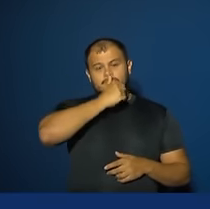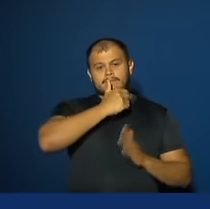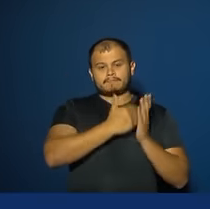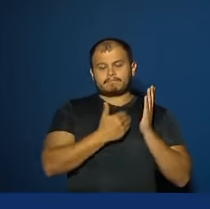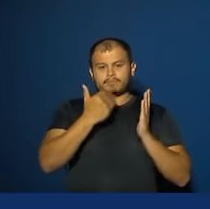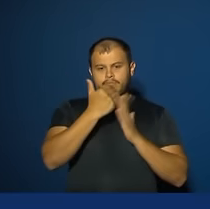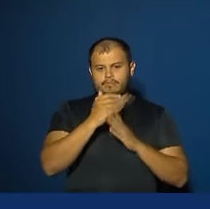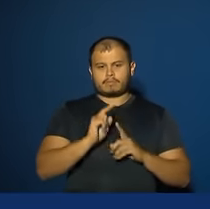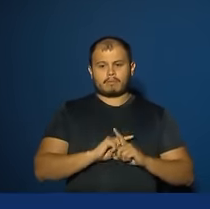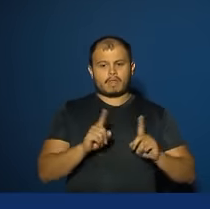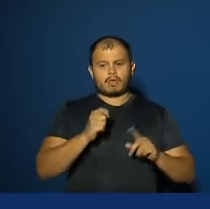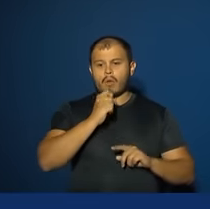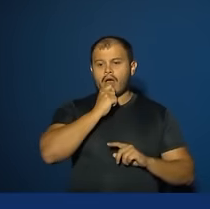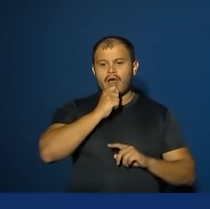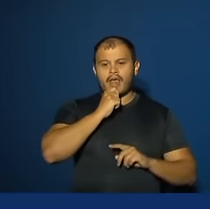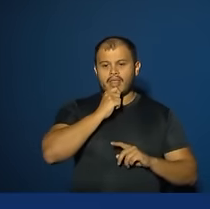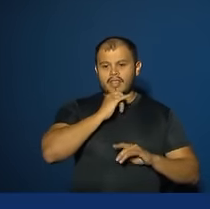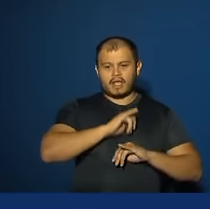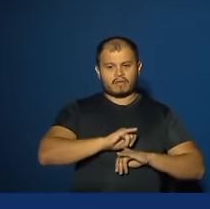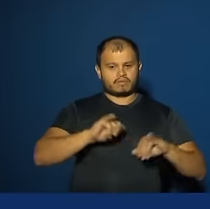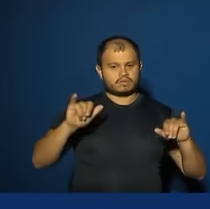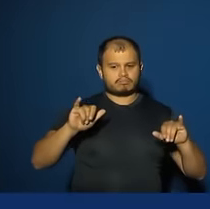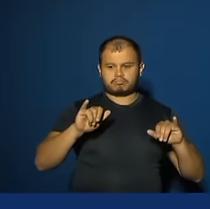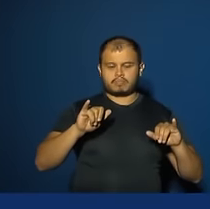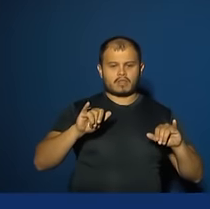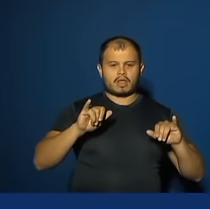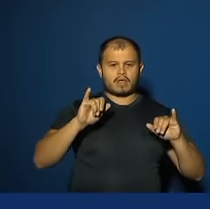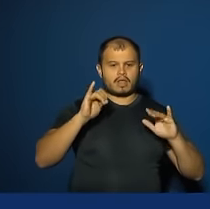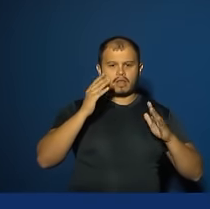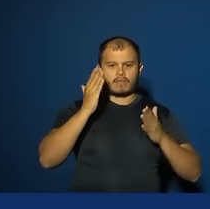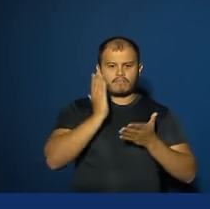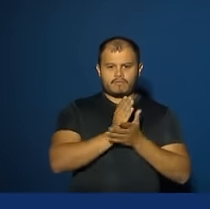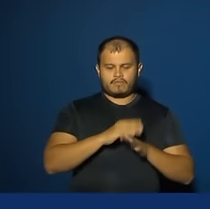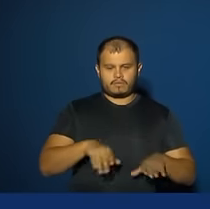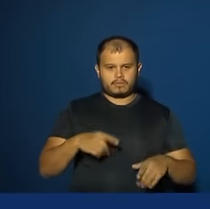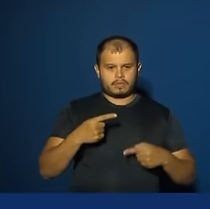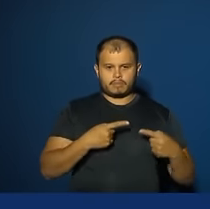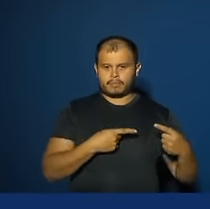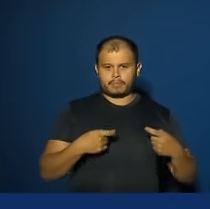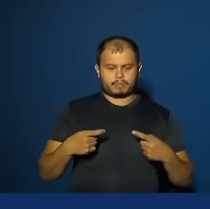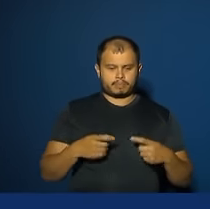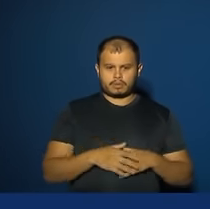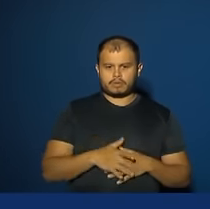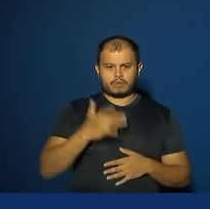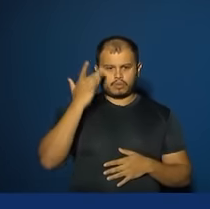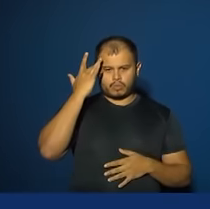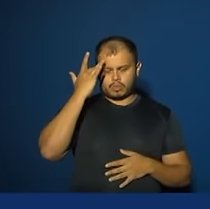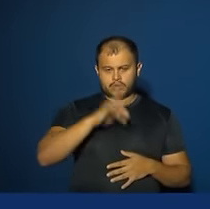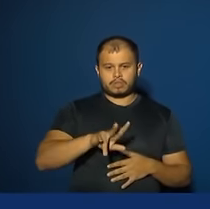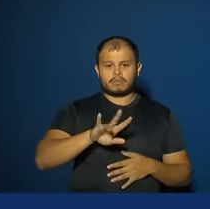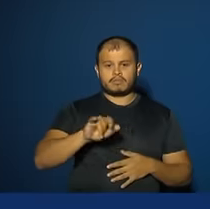Mas eu ainda não estou pronto a declarar ganha a batalha. Eu não acho que